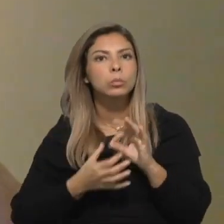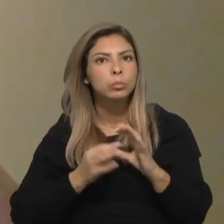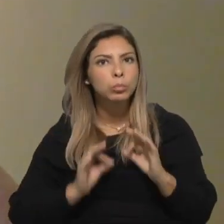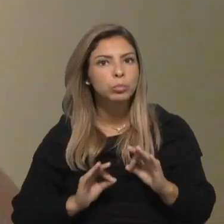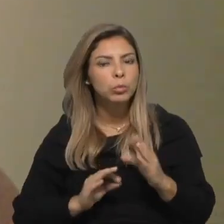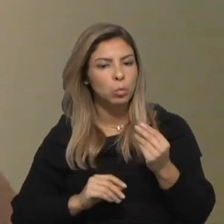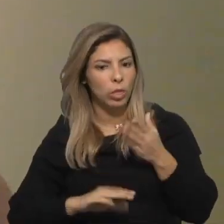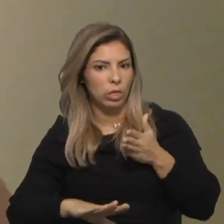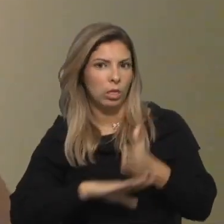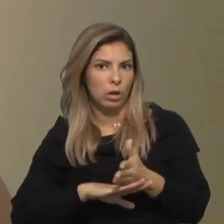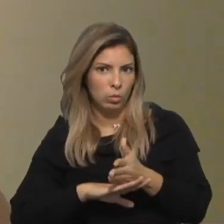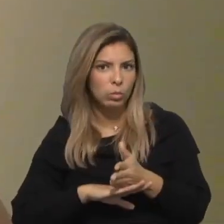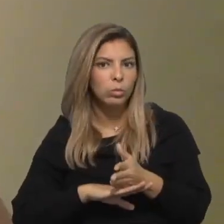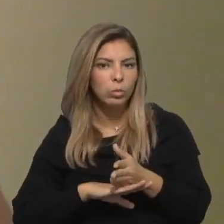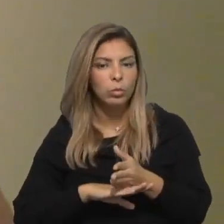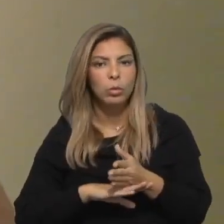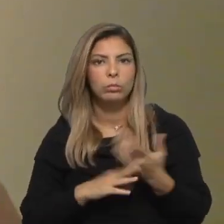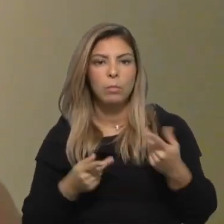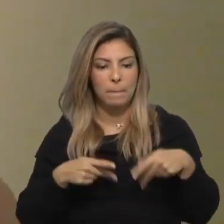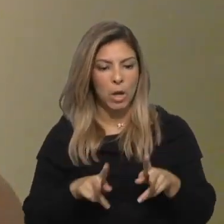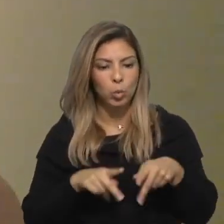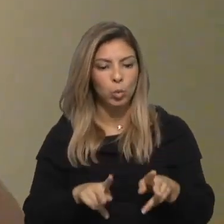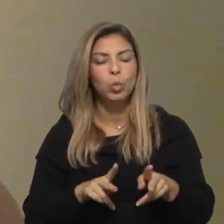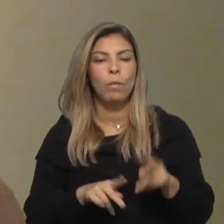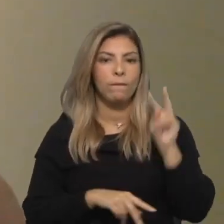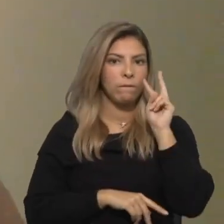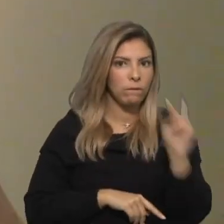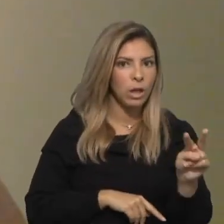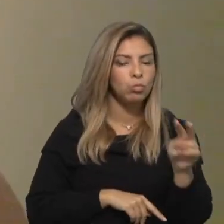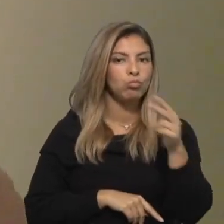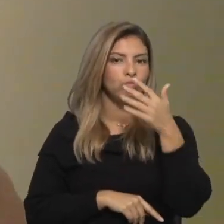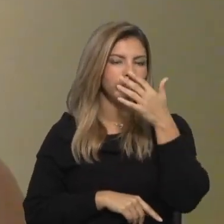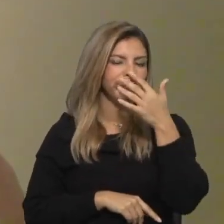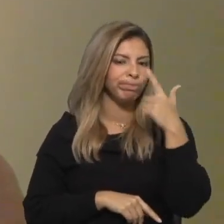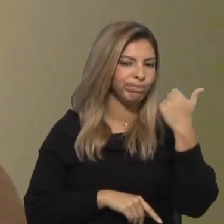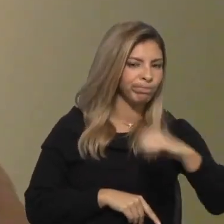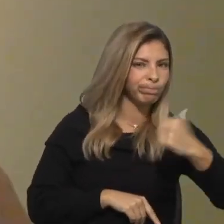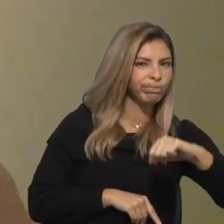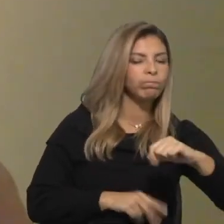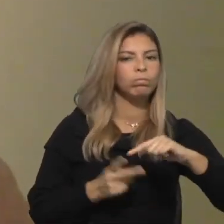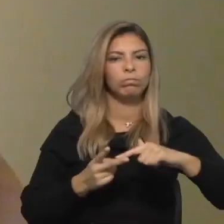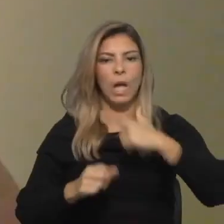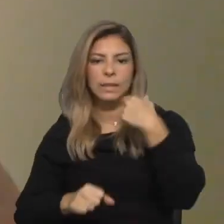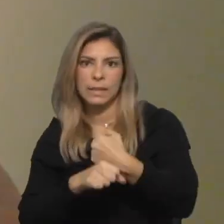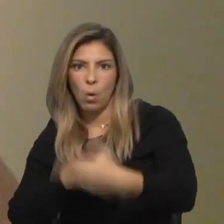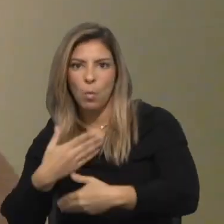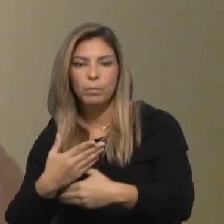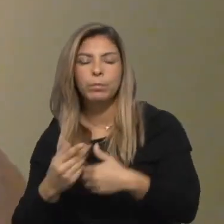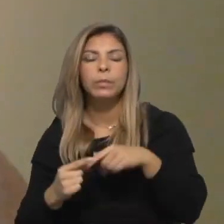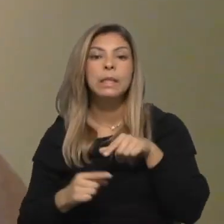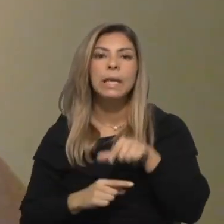direta, porque o método Ver, Julgar e Agir é mais para a transformação pessoal, claro que passa depois para a transformação do